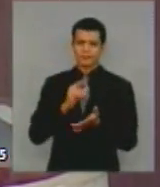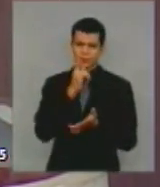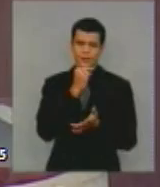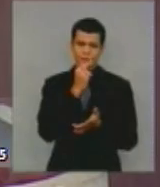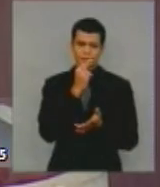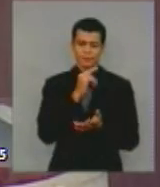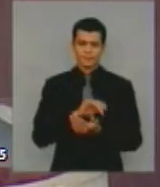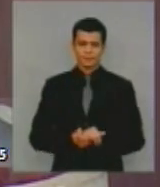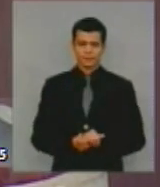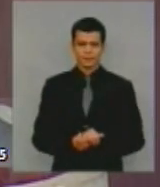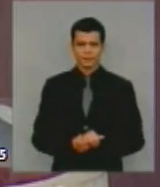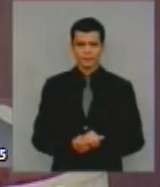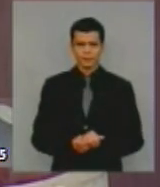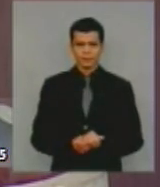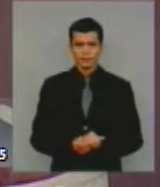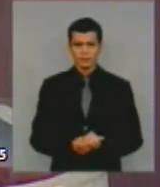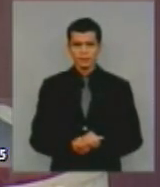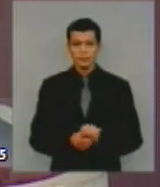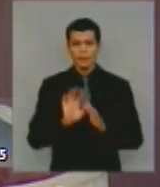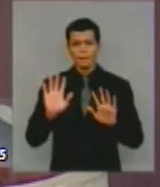que eu queria, deputado Wellington Landim,